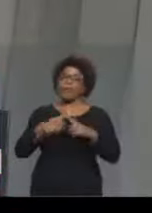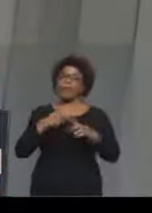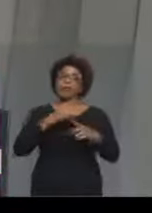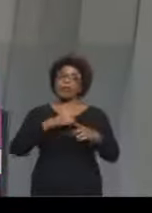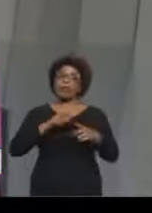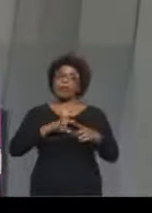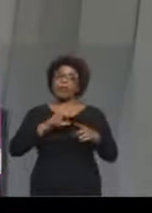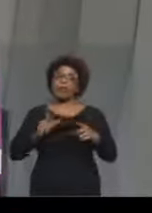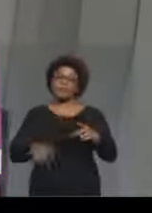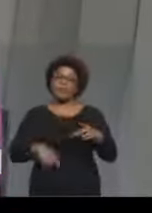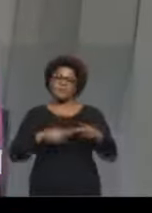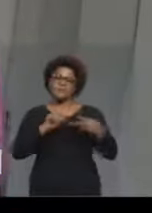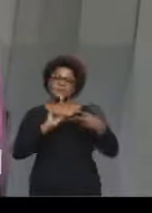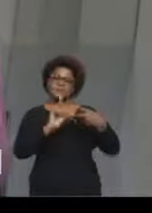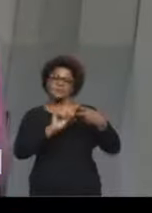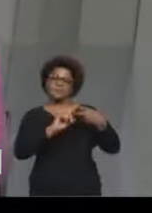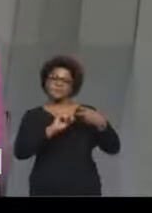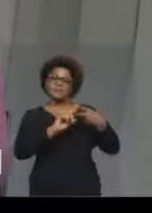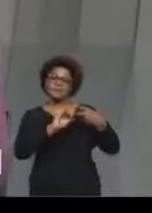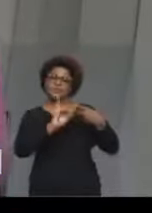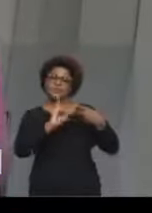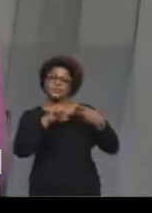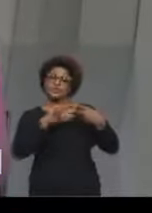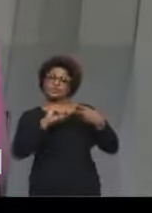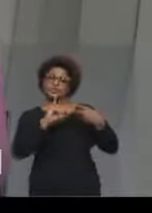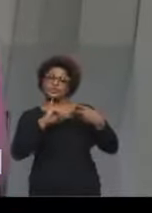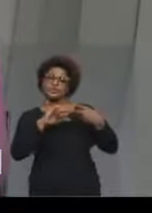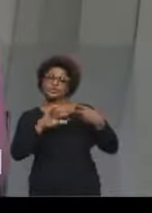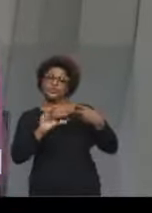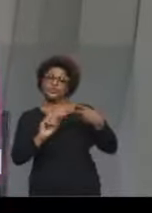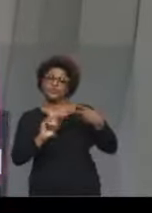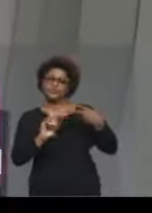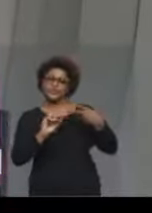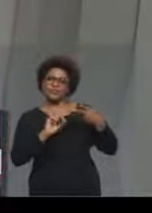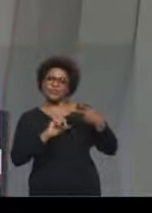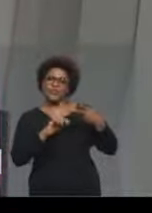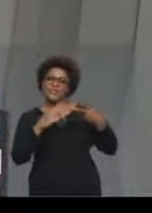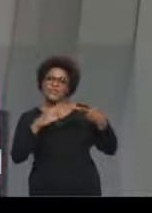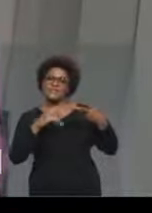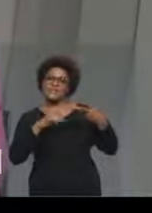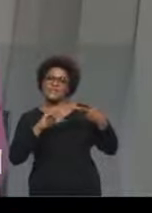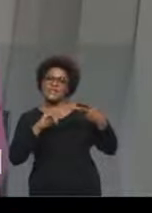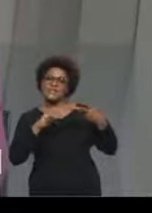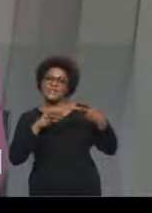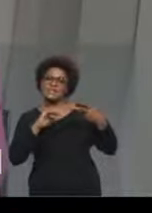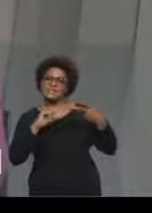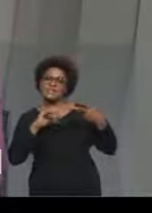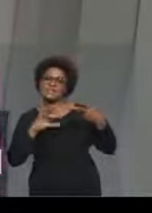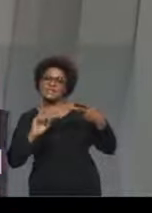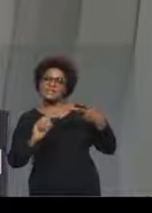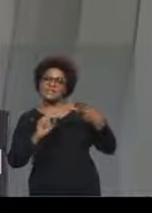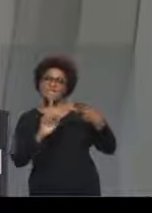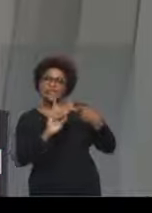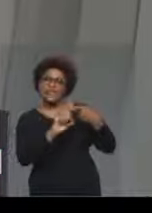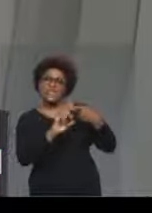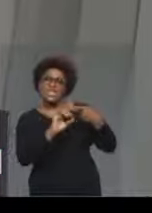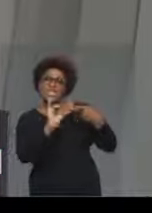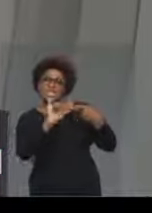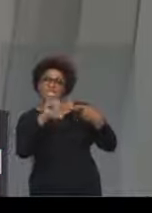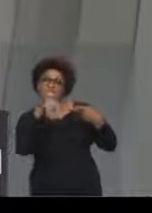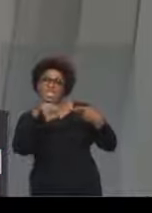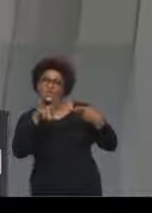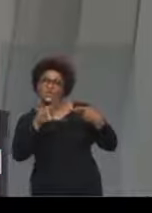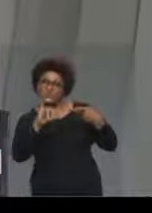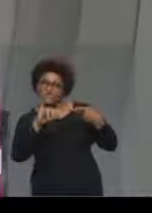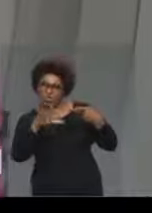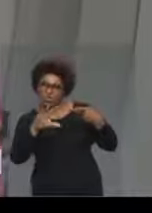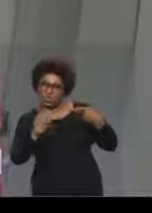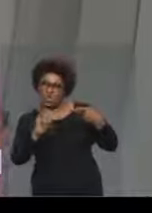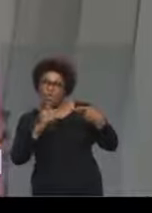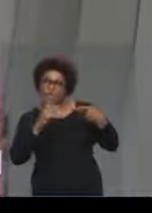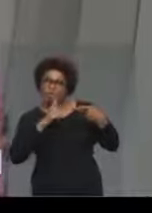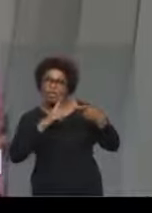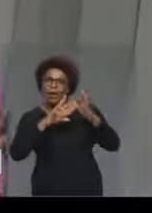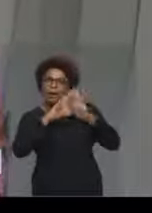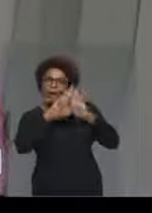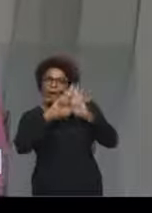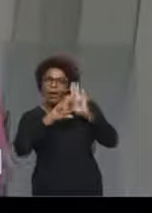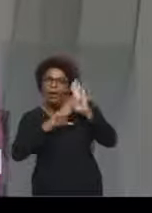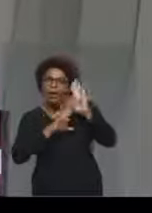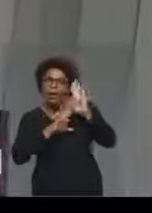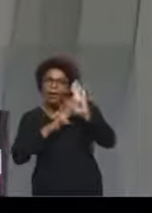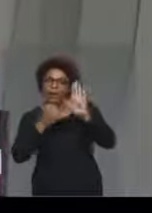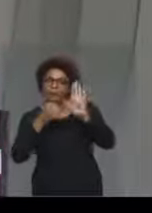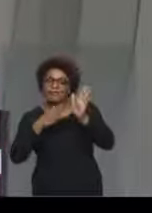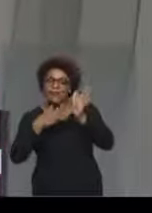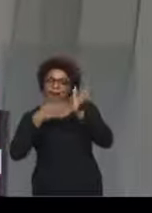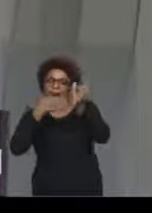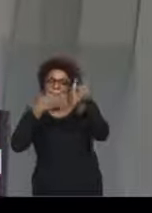essa, né? O injuntivo tem as regras. Se você segui-las, vai dar certinho. Né?